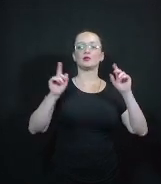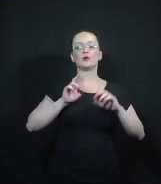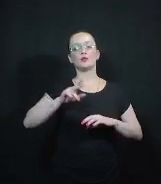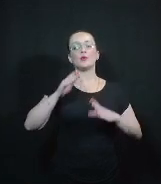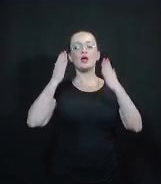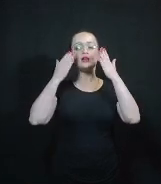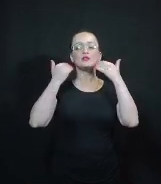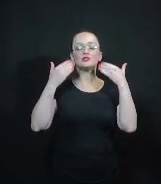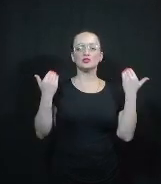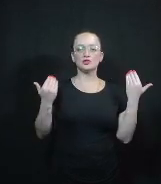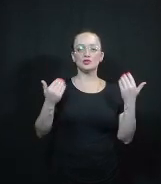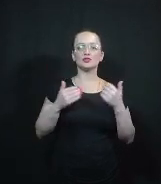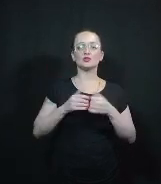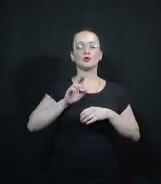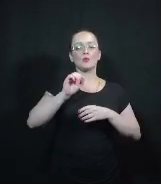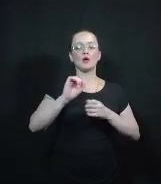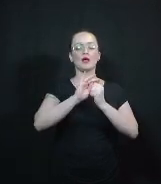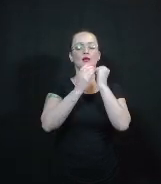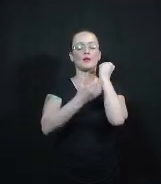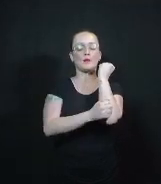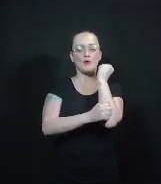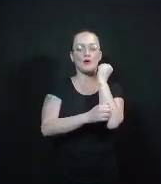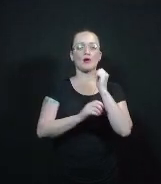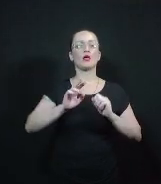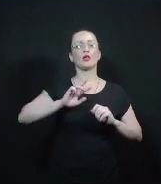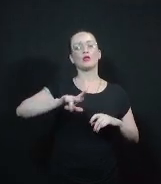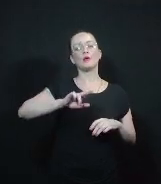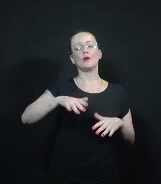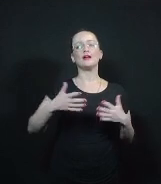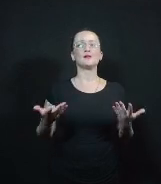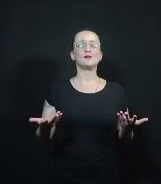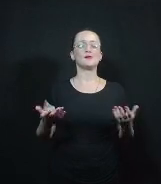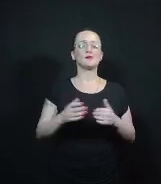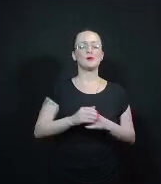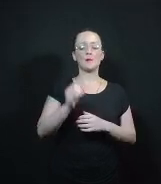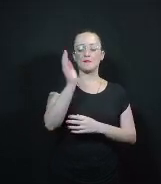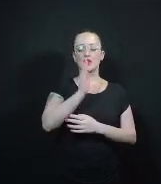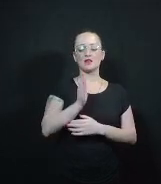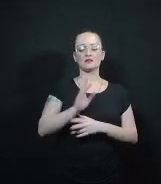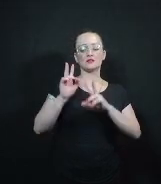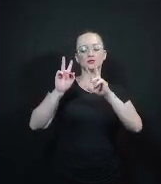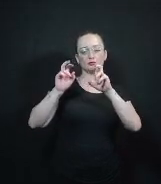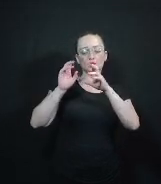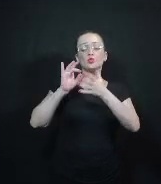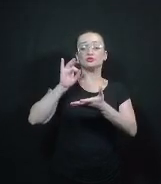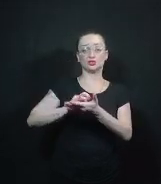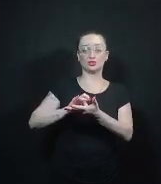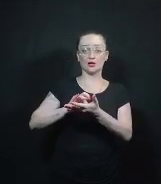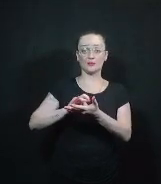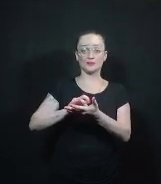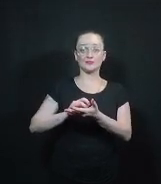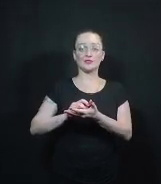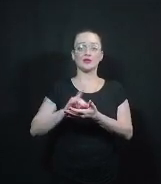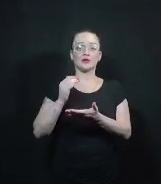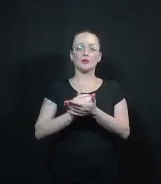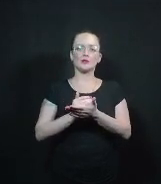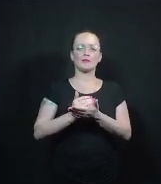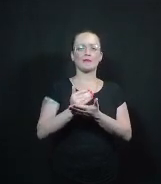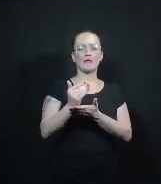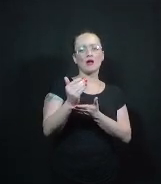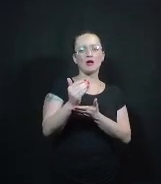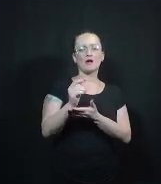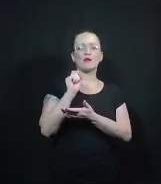que não é quilombola, que não é, enfim, esse brasileiro, entre aspas, original, que começa